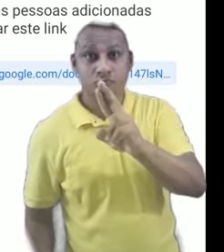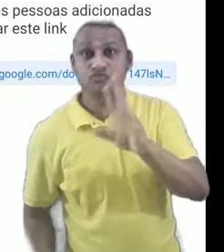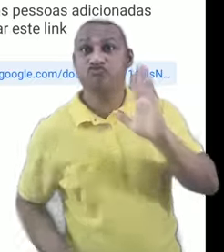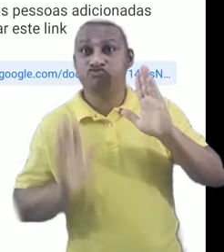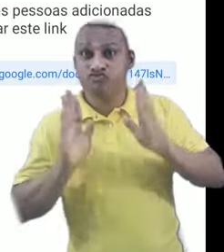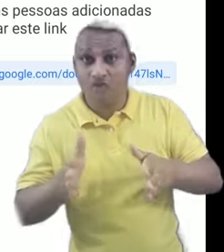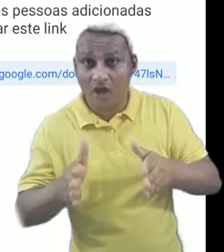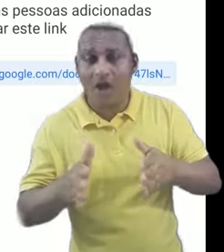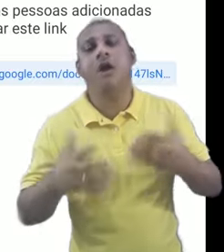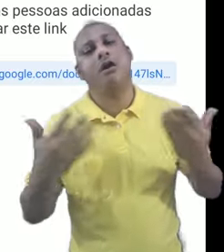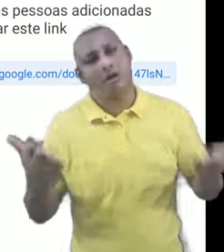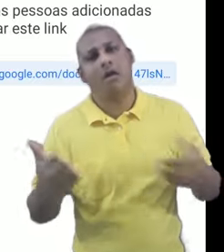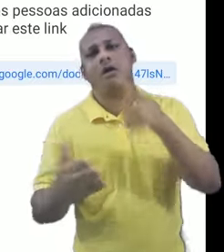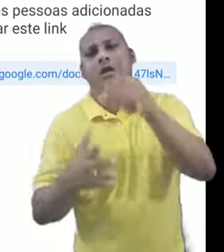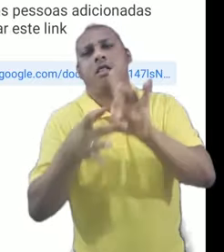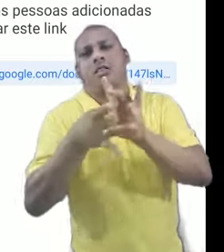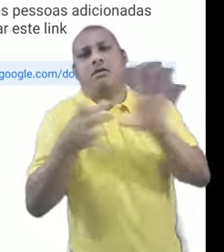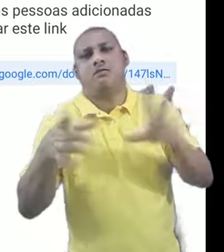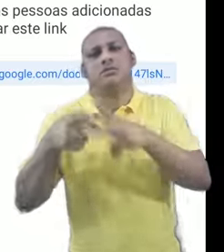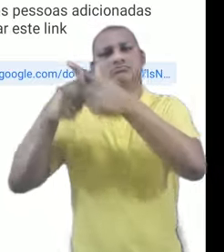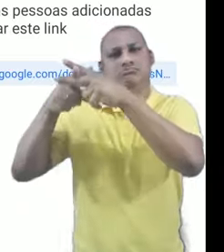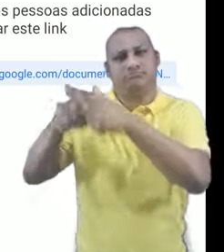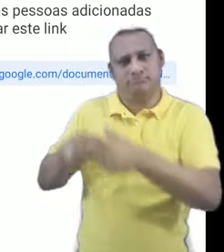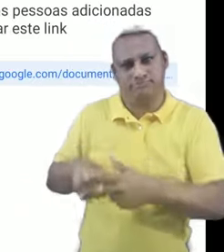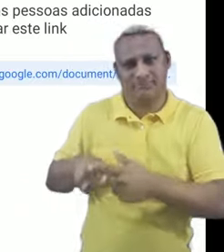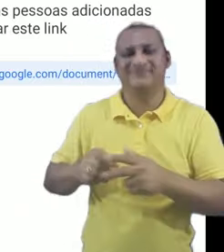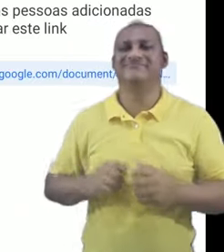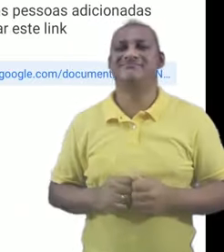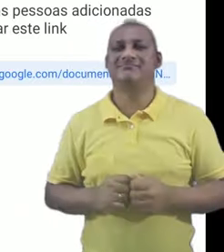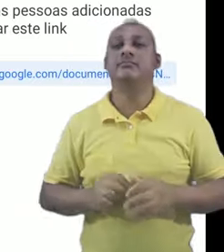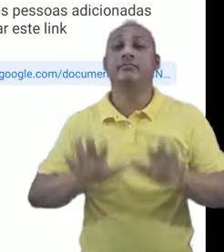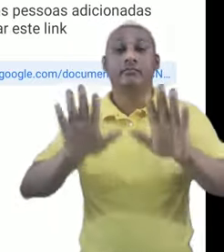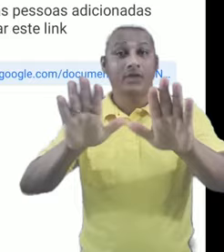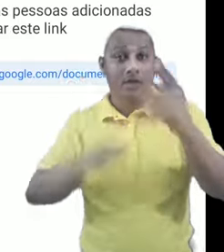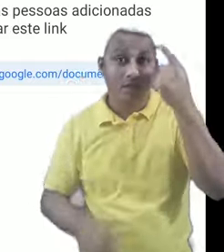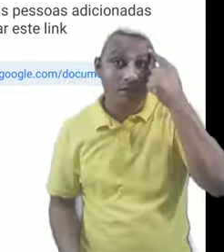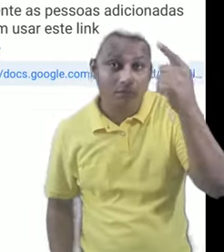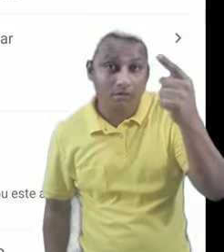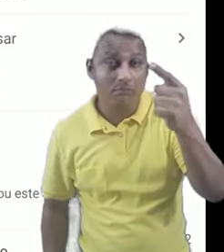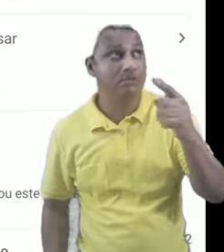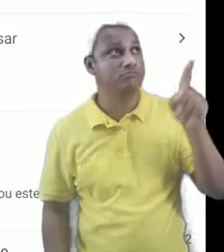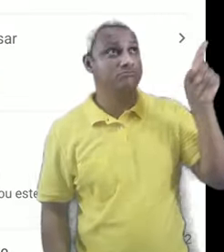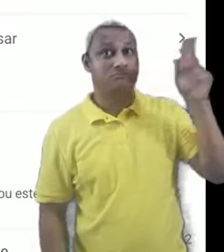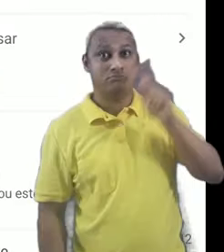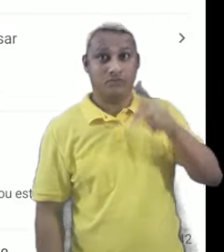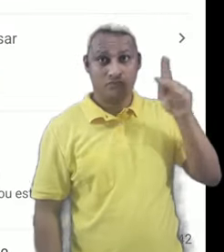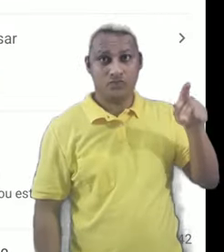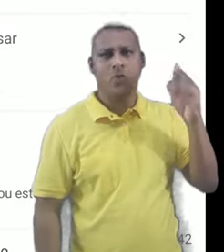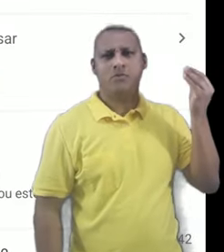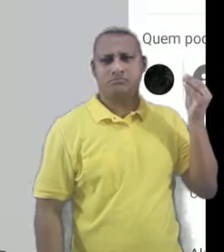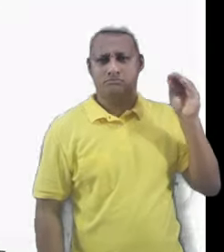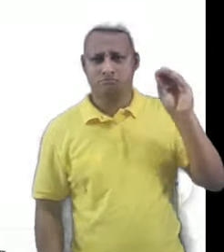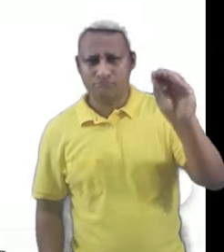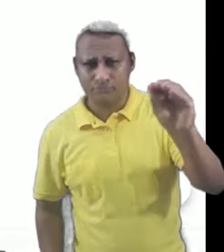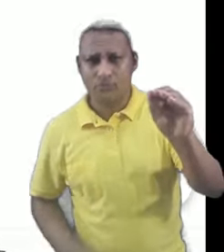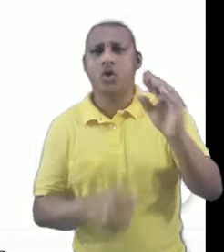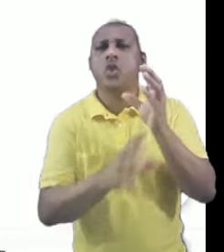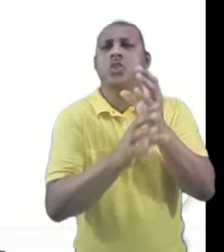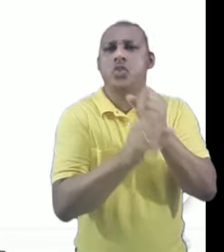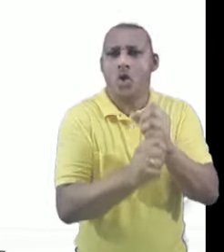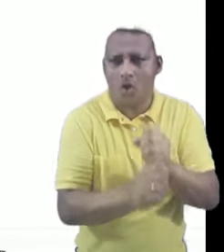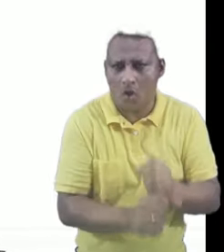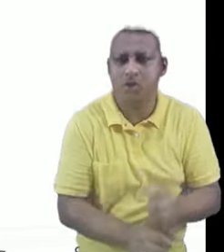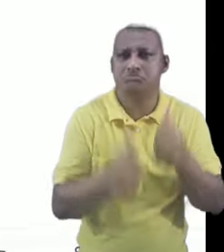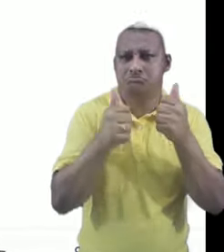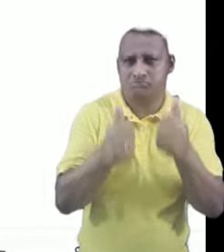qualquer arquivo, é importante ter cuidado ao excluir no Drive. O recomendado é que as atividades não sejam apagadas. Lembre-se de que as notas só